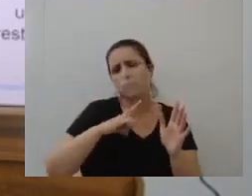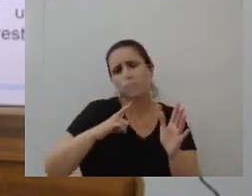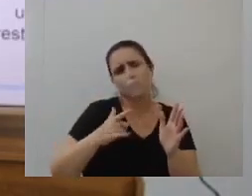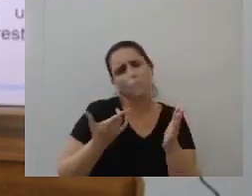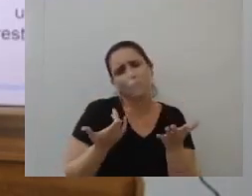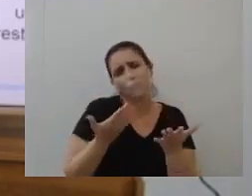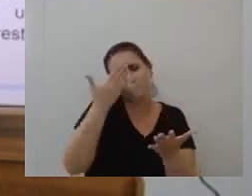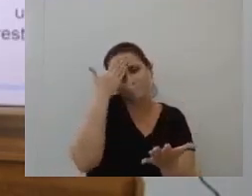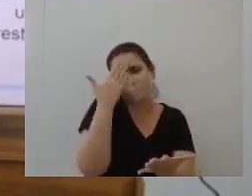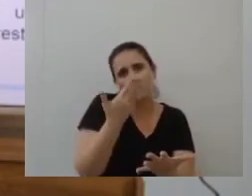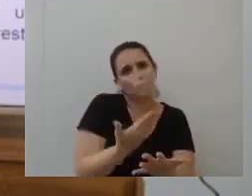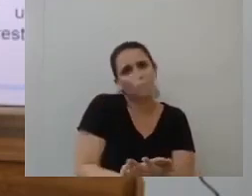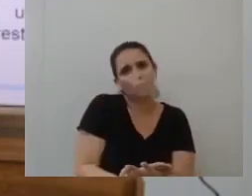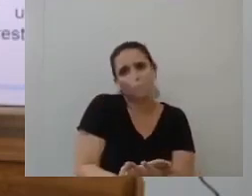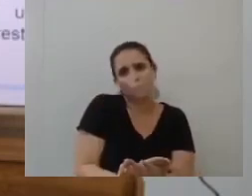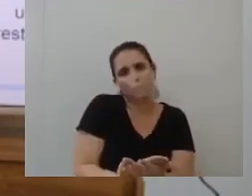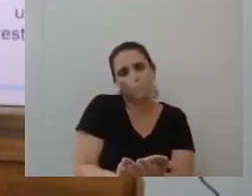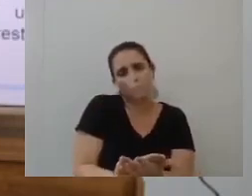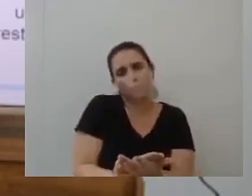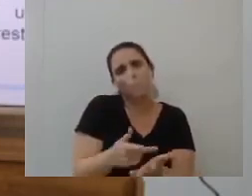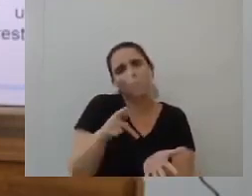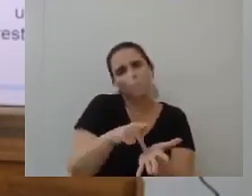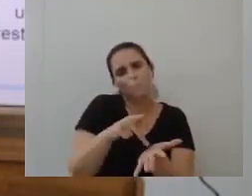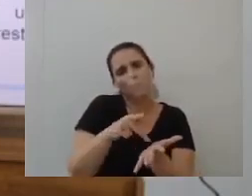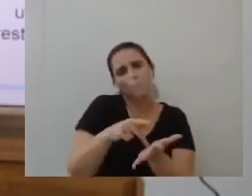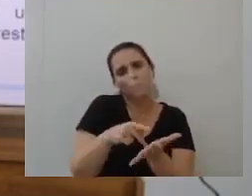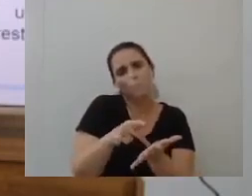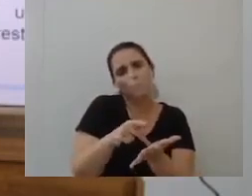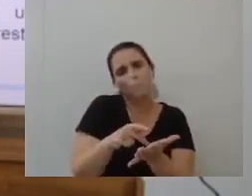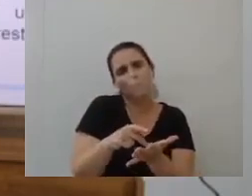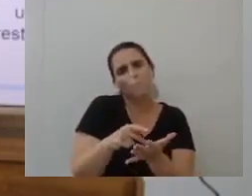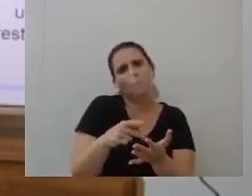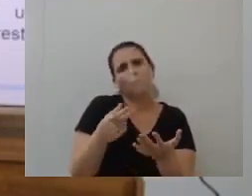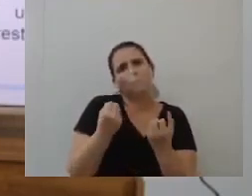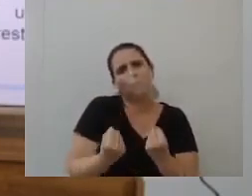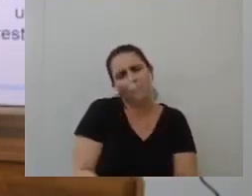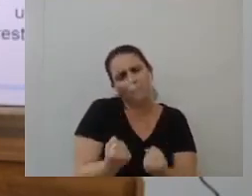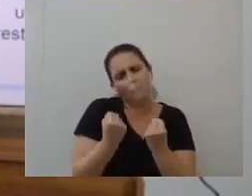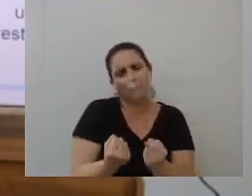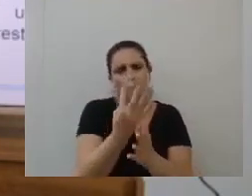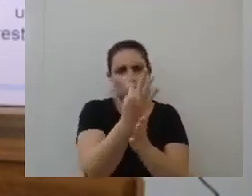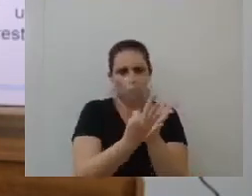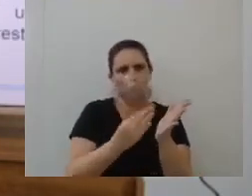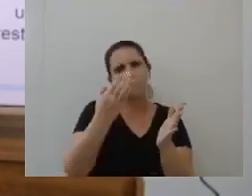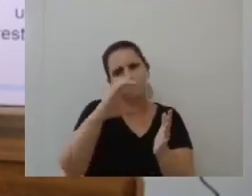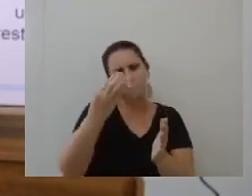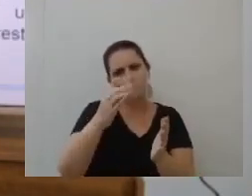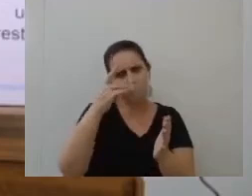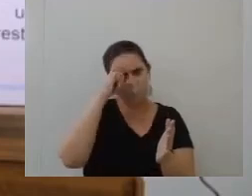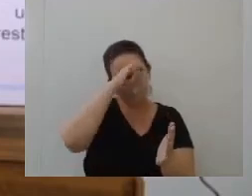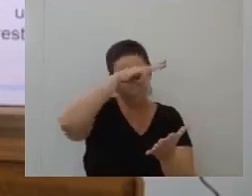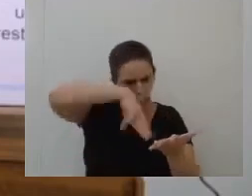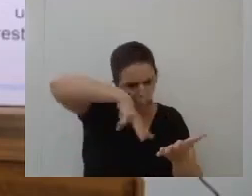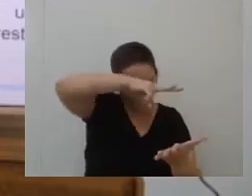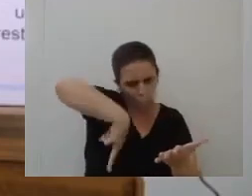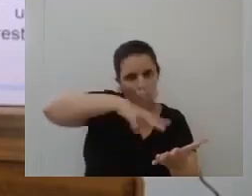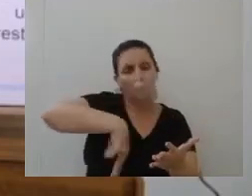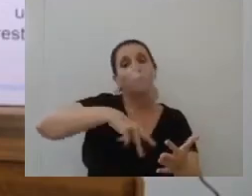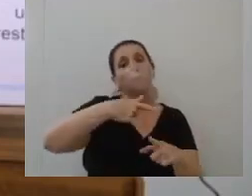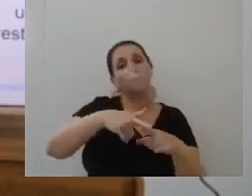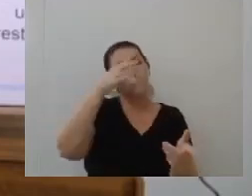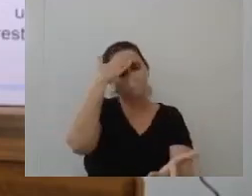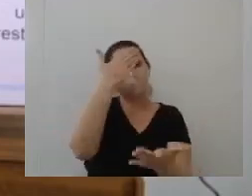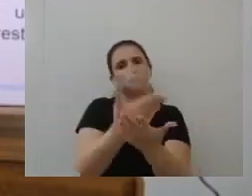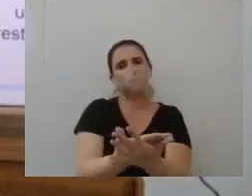merecem tanta credibilidade. É verdade que esse tipo de texto é mais denso, é mais difícil de ler, mas merece mais